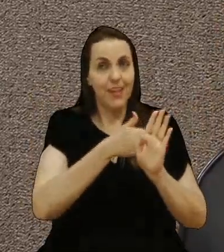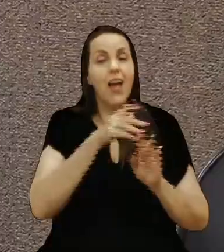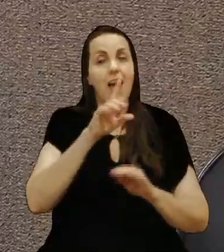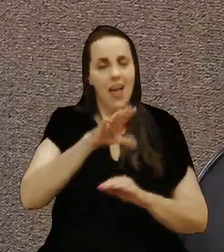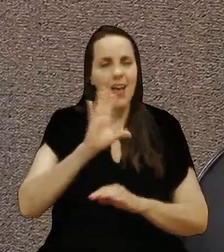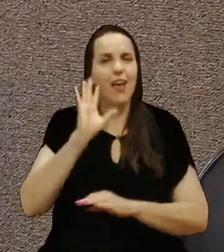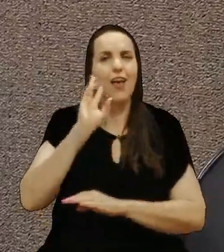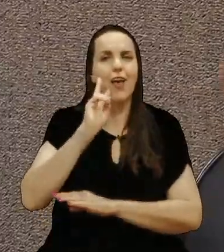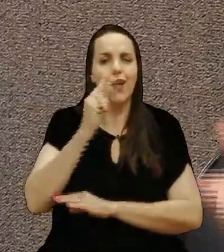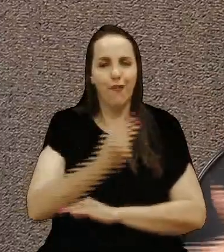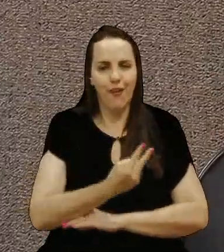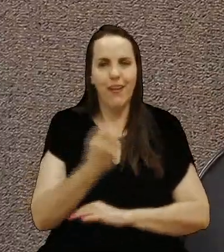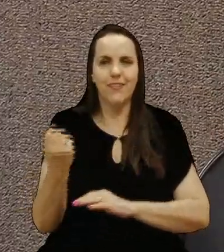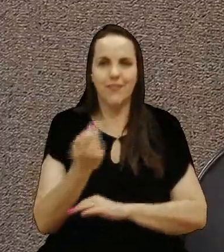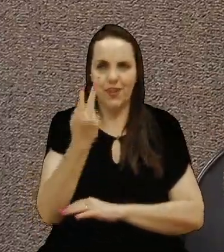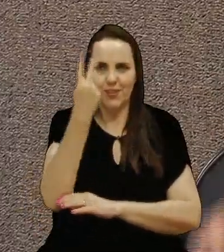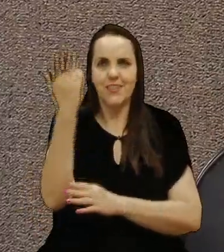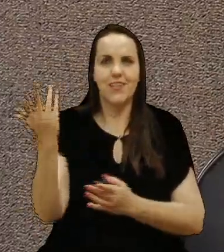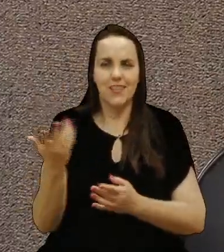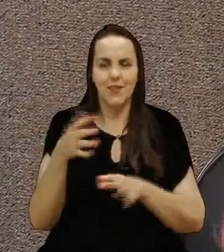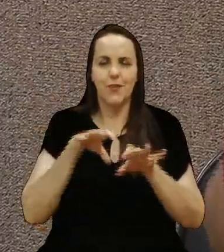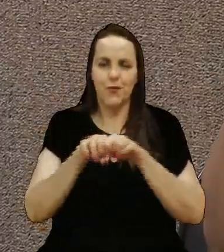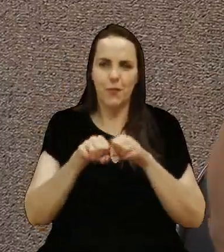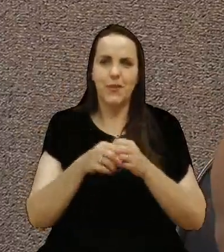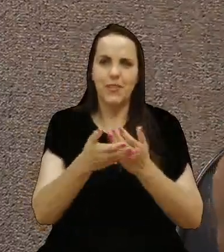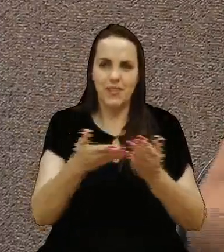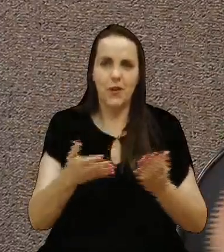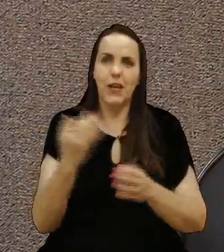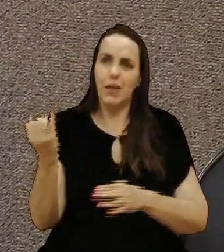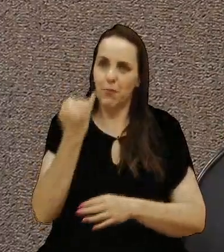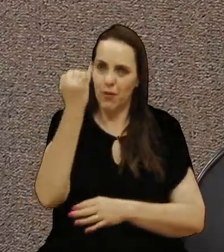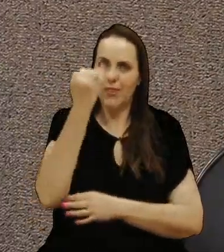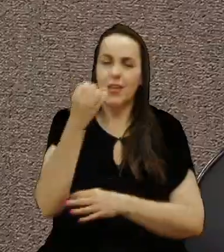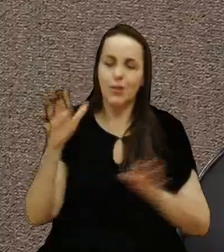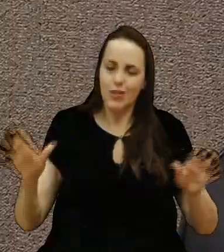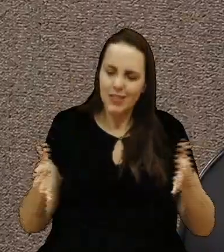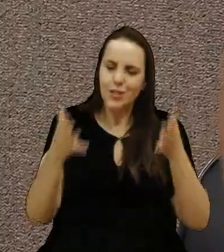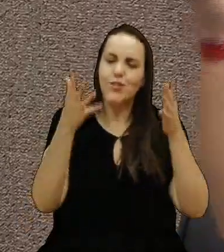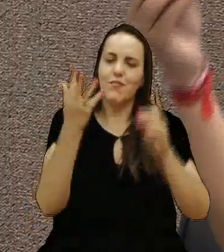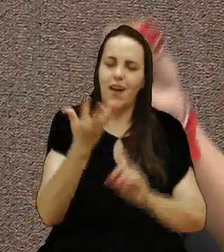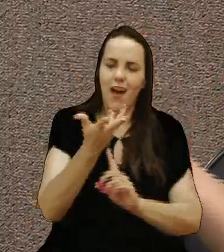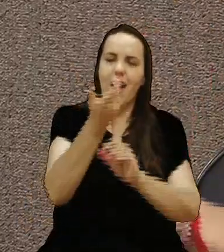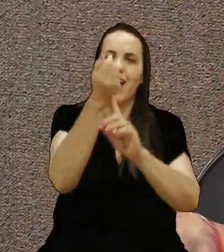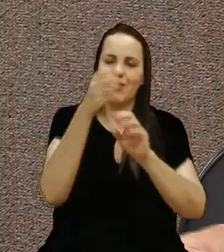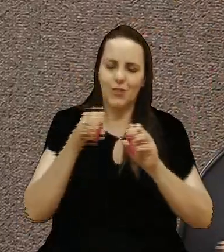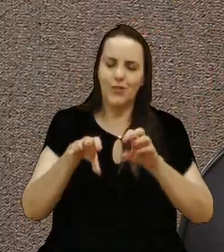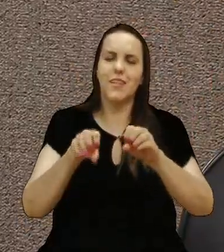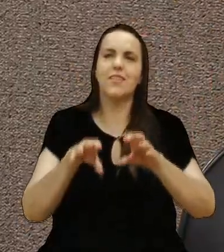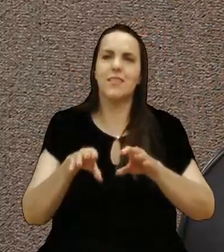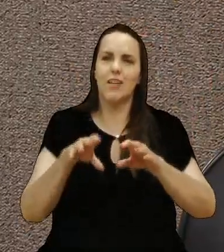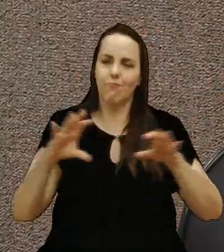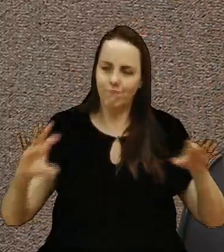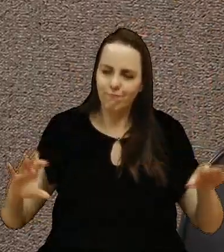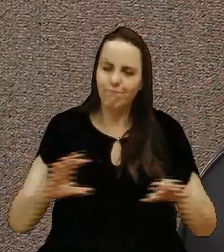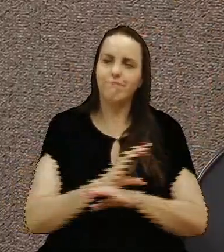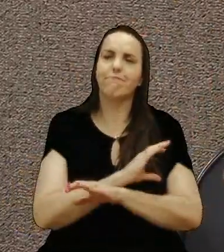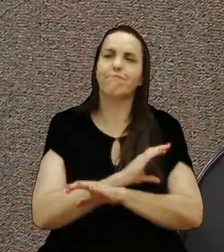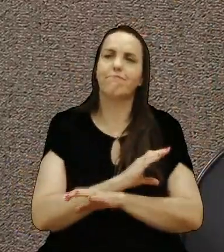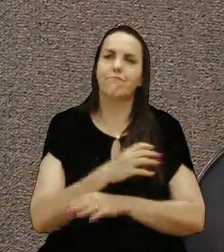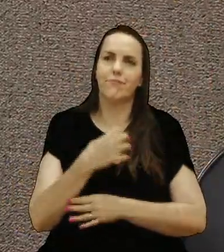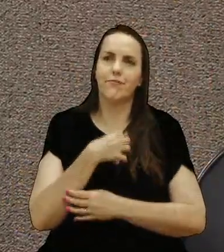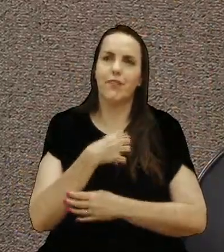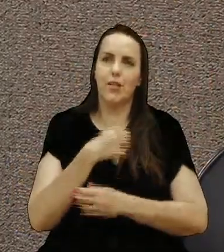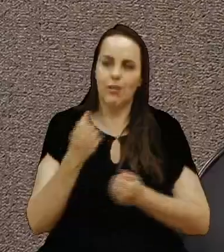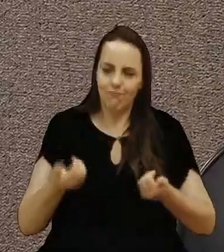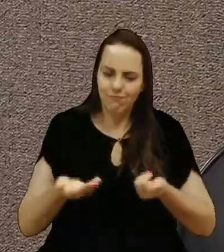reconhece e valoriza essa ação formativa, que é muito relevante, incentiva as artes, a educação de uma forma integrada, promove a